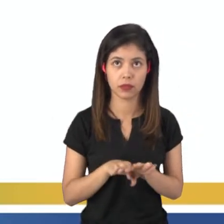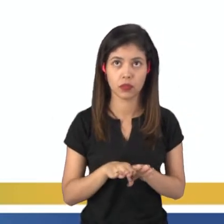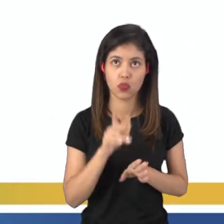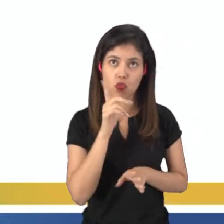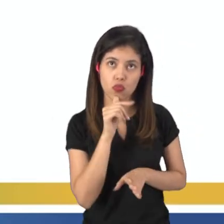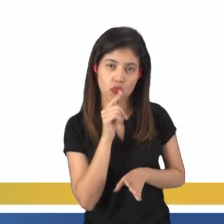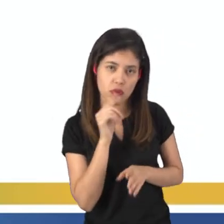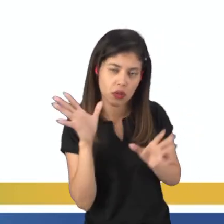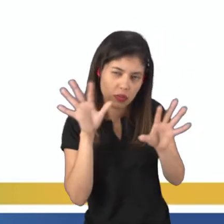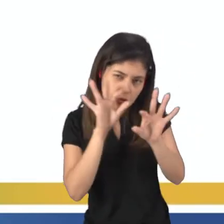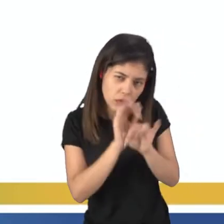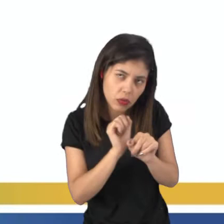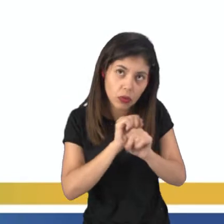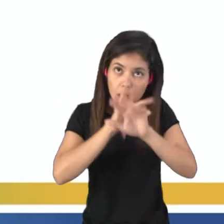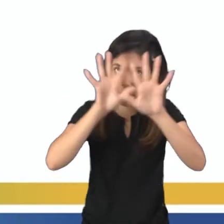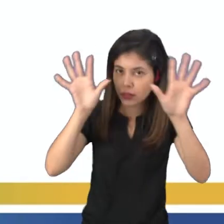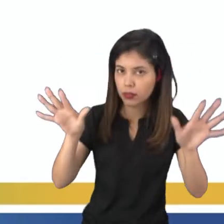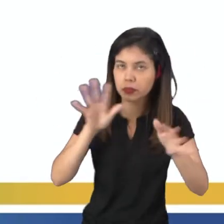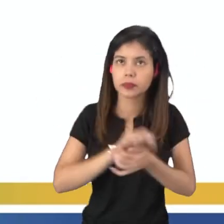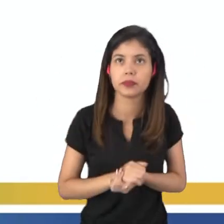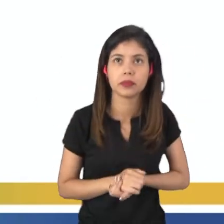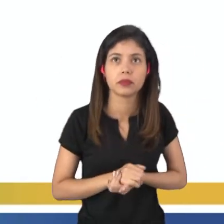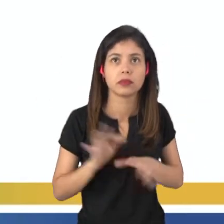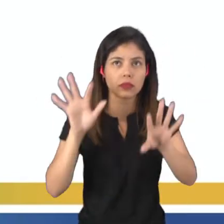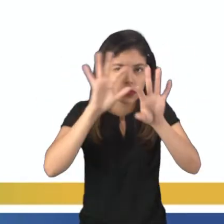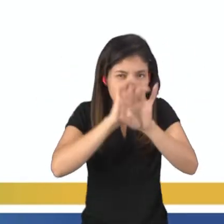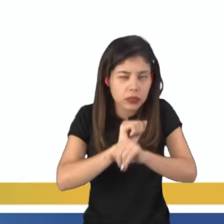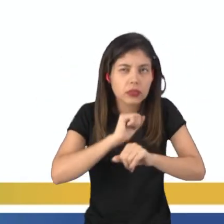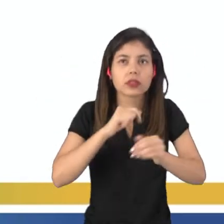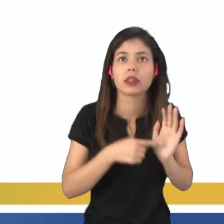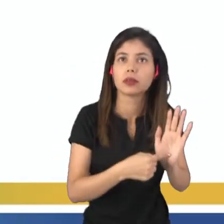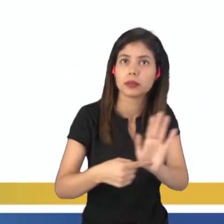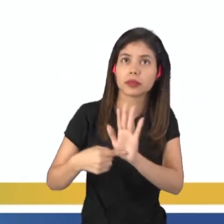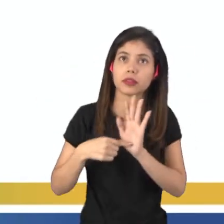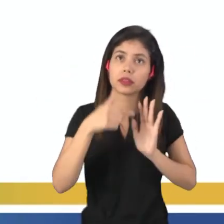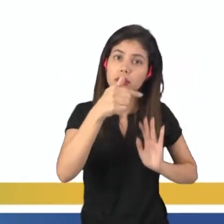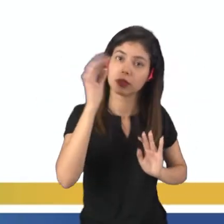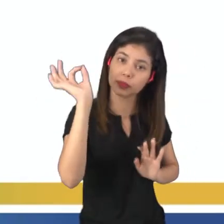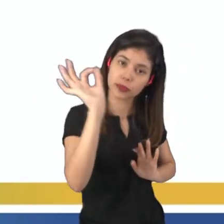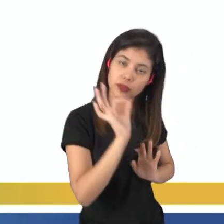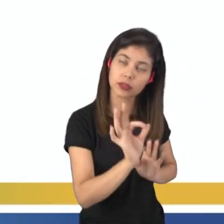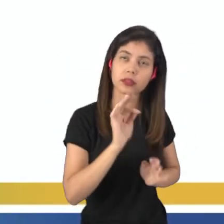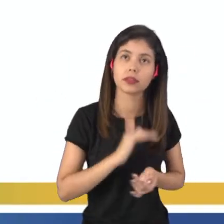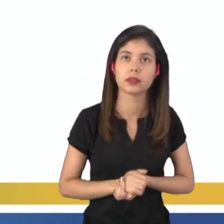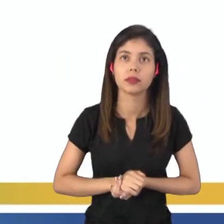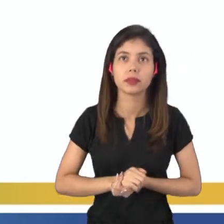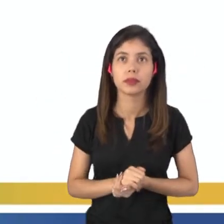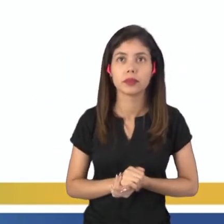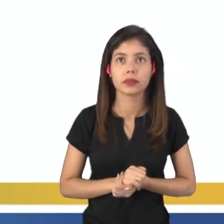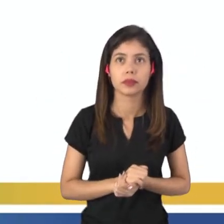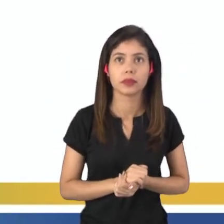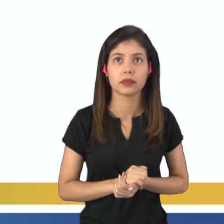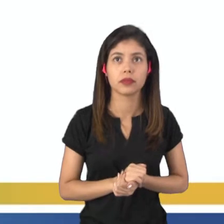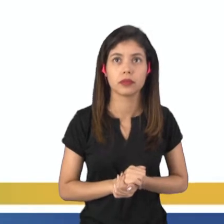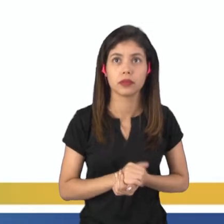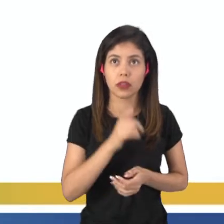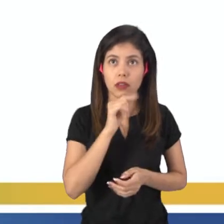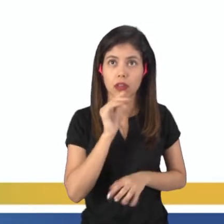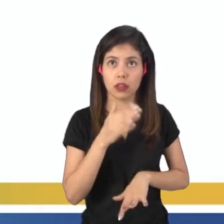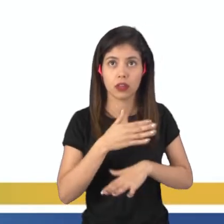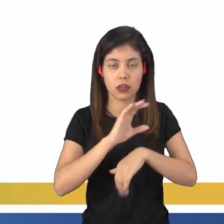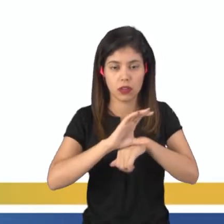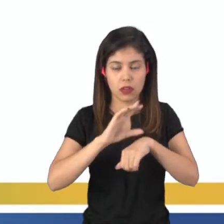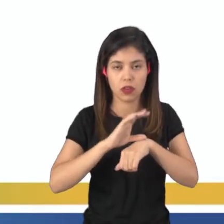mais escuro e um azul mais claro, né? O azul mais escuro aí representando 7%, que são os lagos